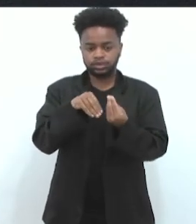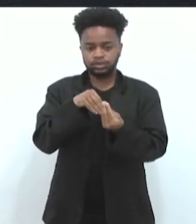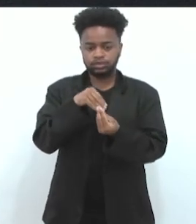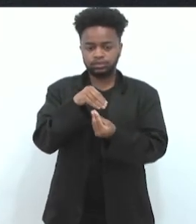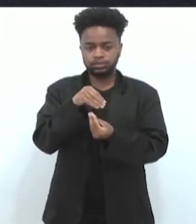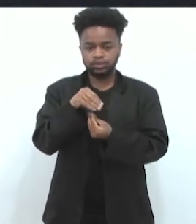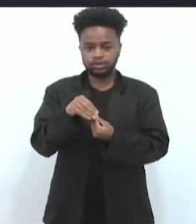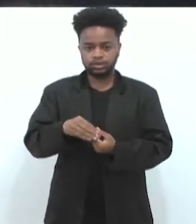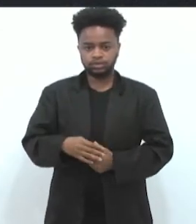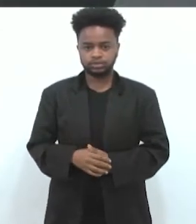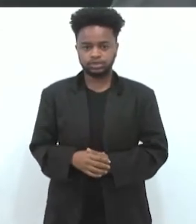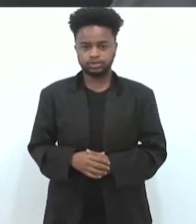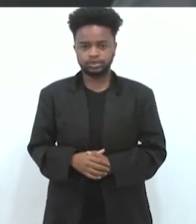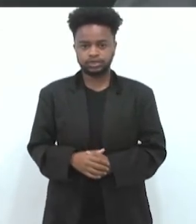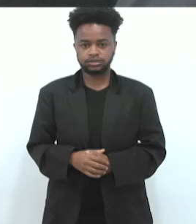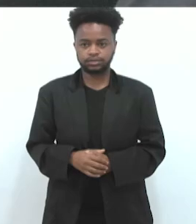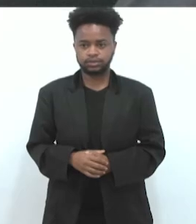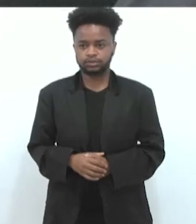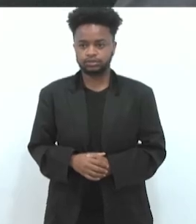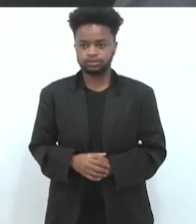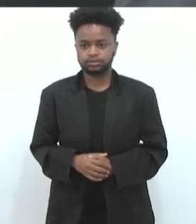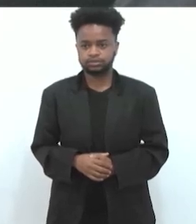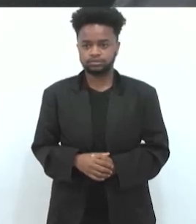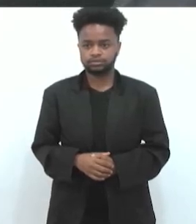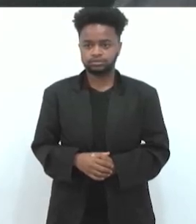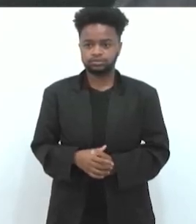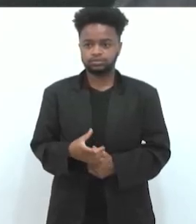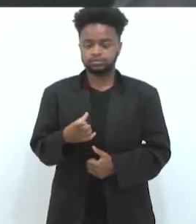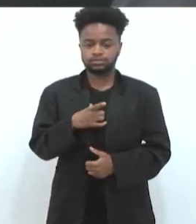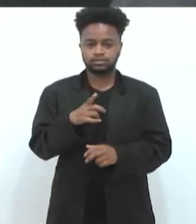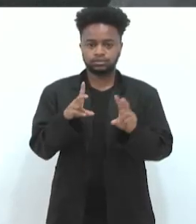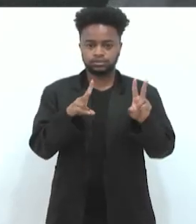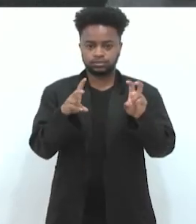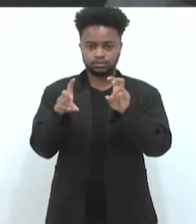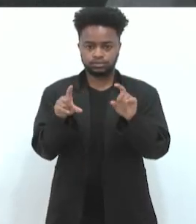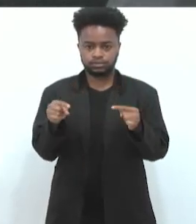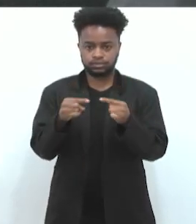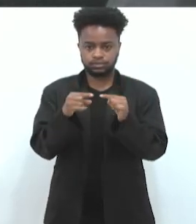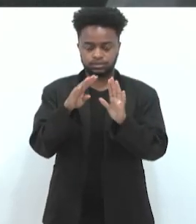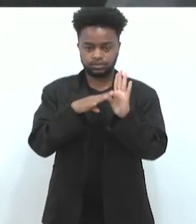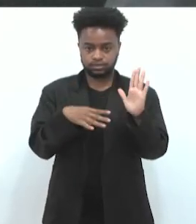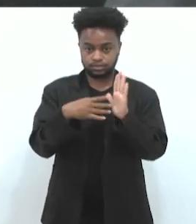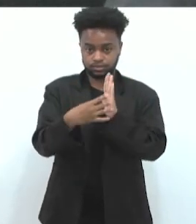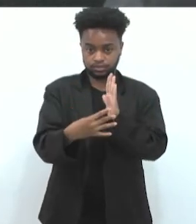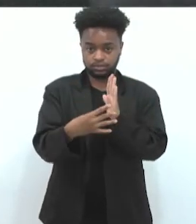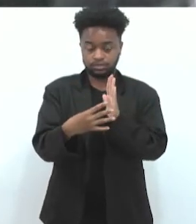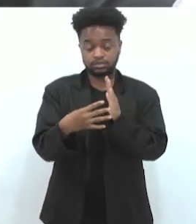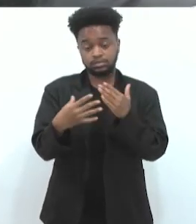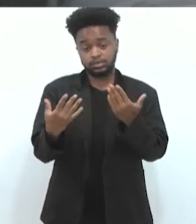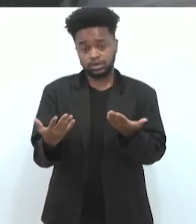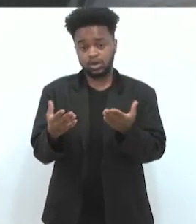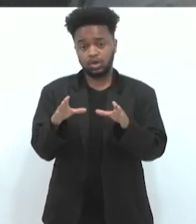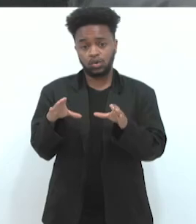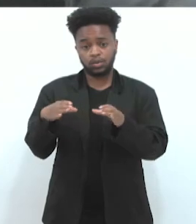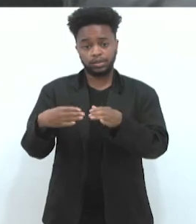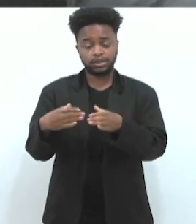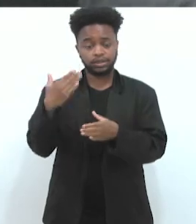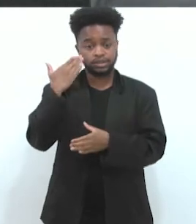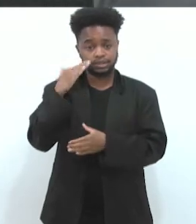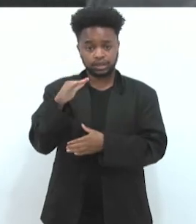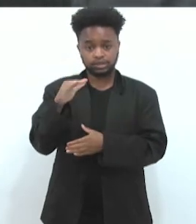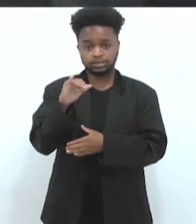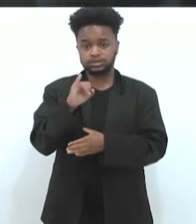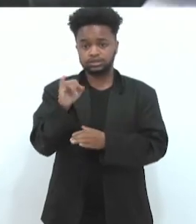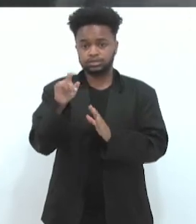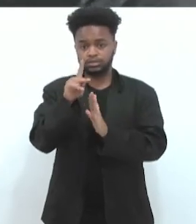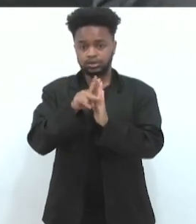a criação de uma campanha, na verdade, com elementos de calendário. E a comissão ela tem o entendimento que projeto de